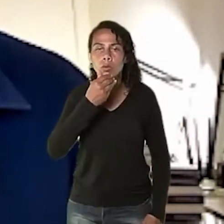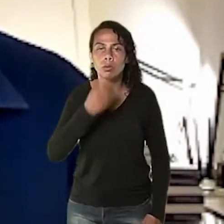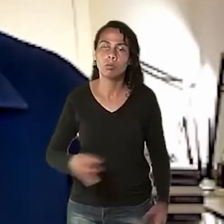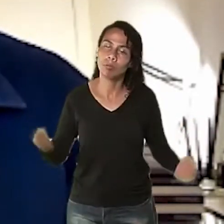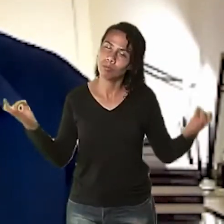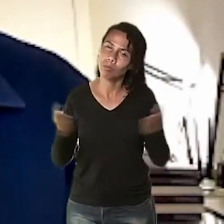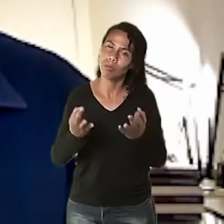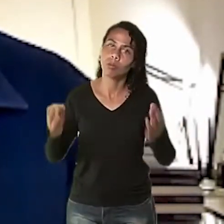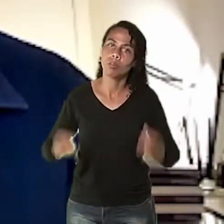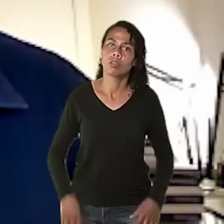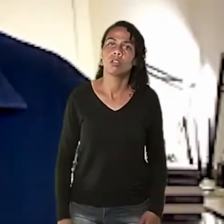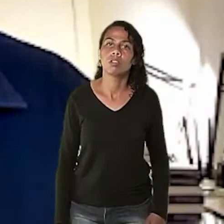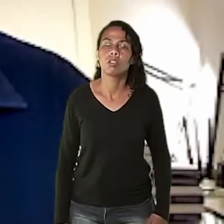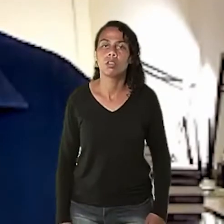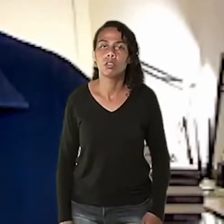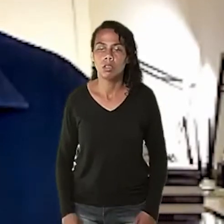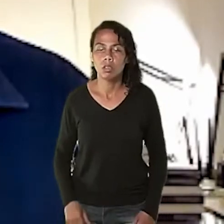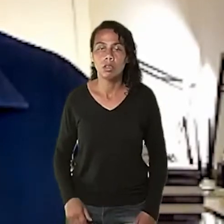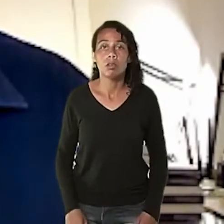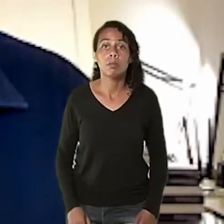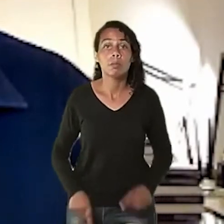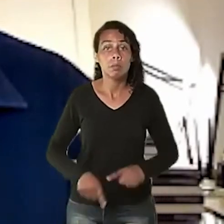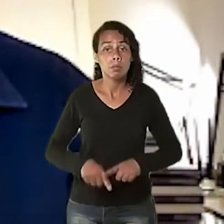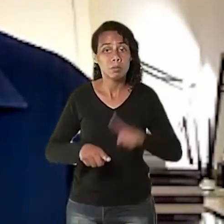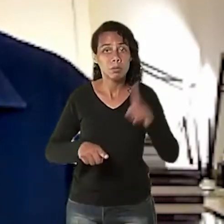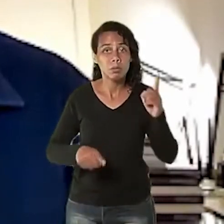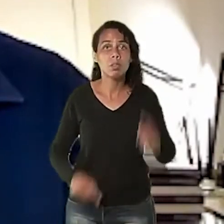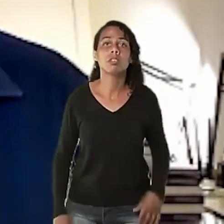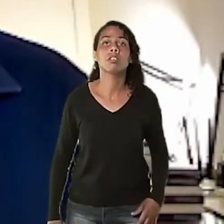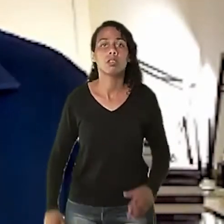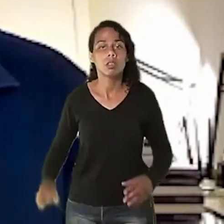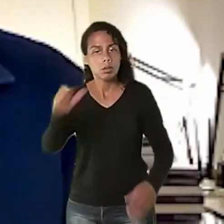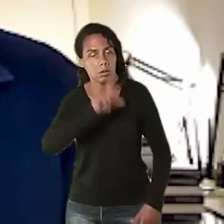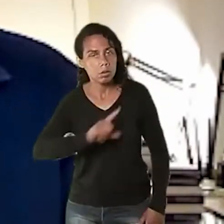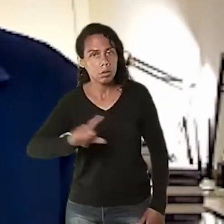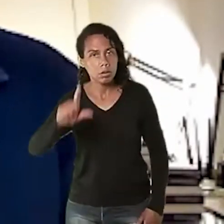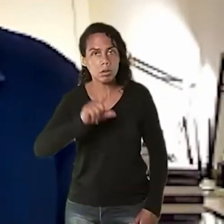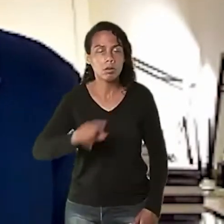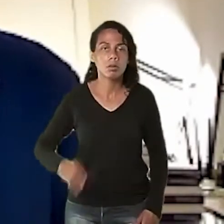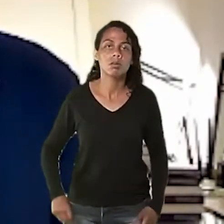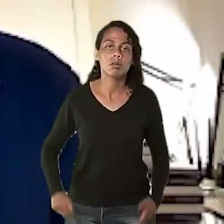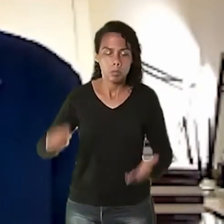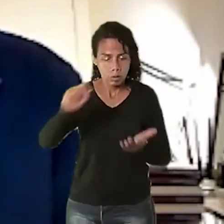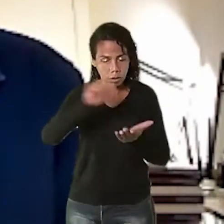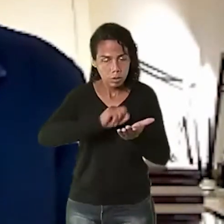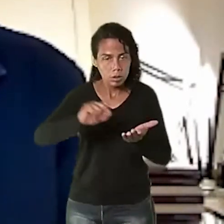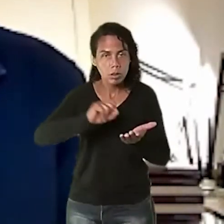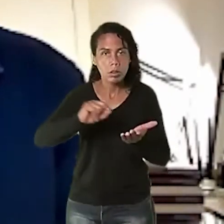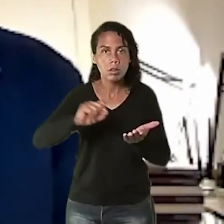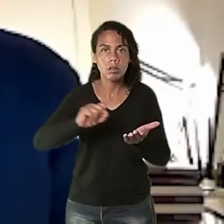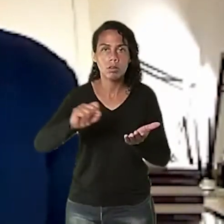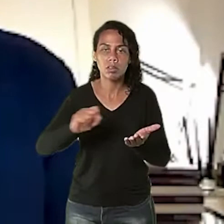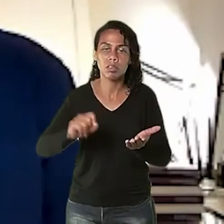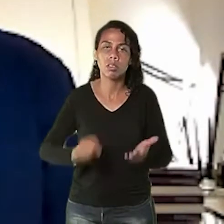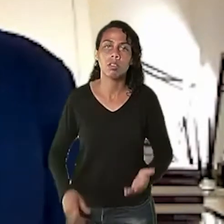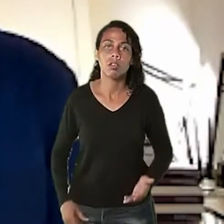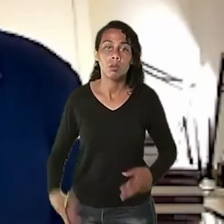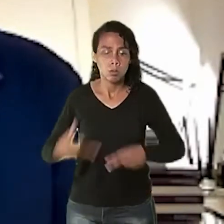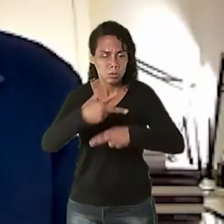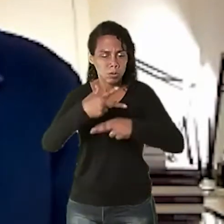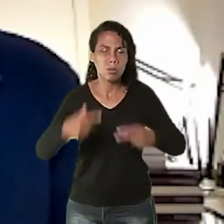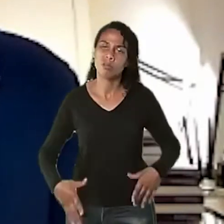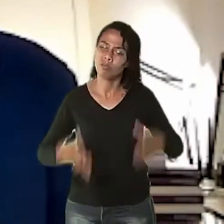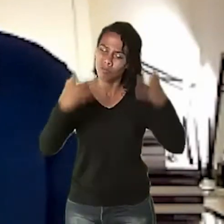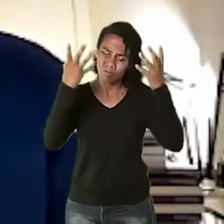Só que aí tem uma coisa, tem a sua revolta, tem a sua bilis, tem... É tão fácil, né, entrar